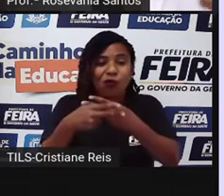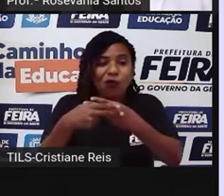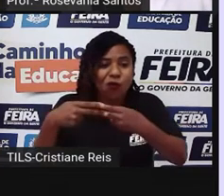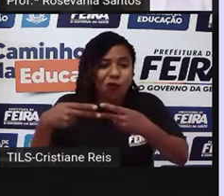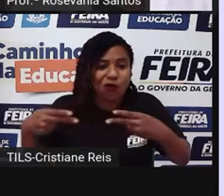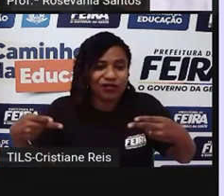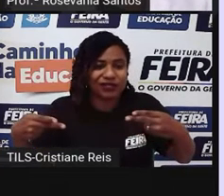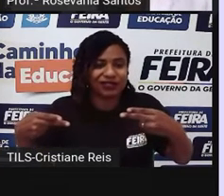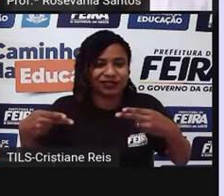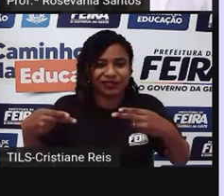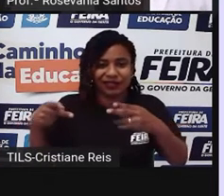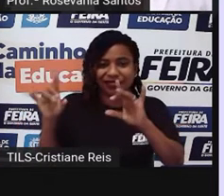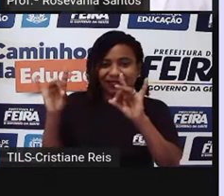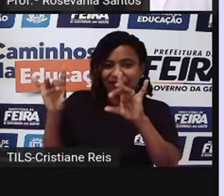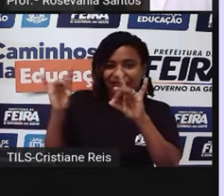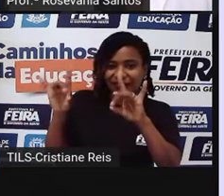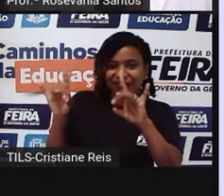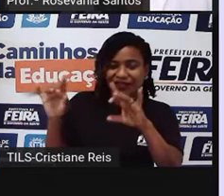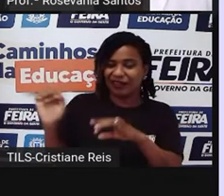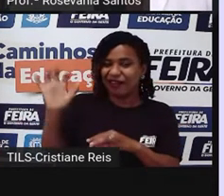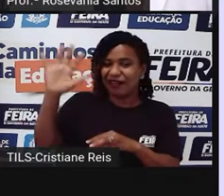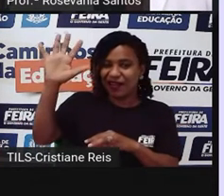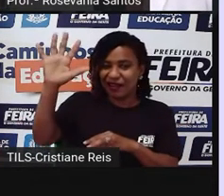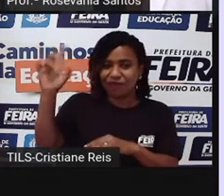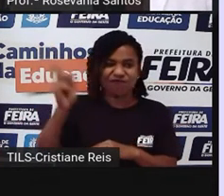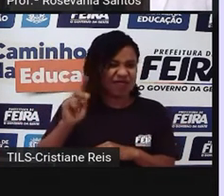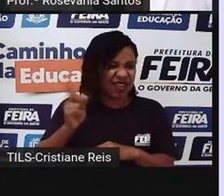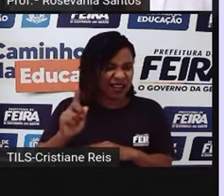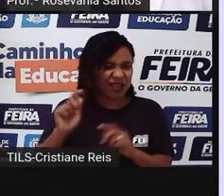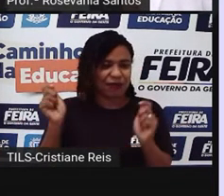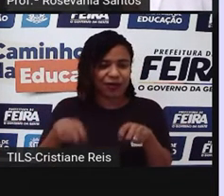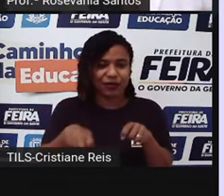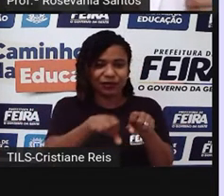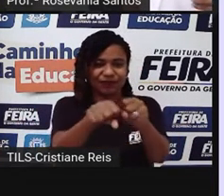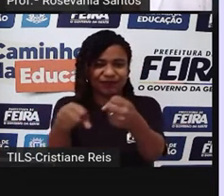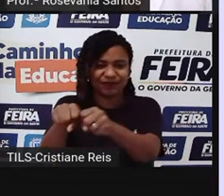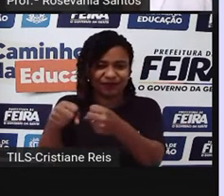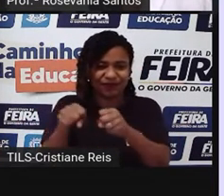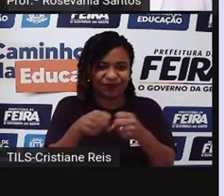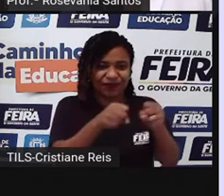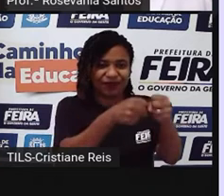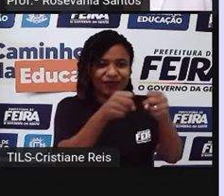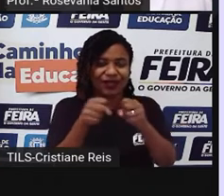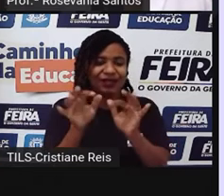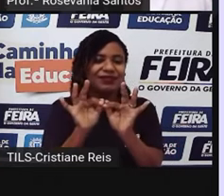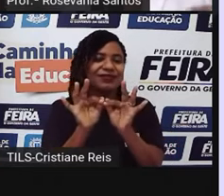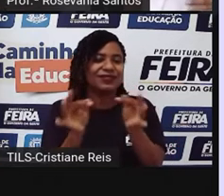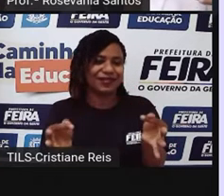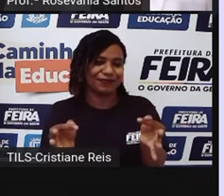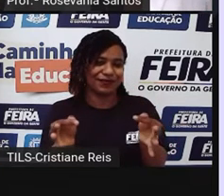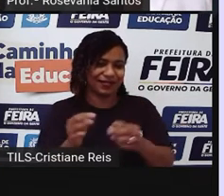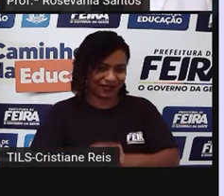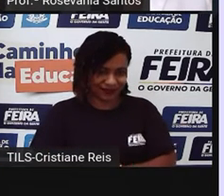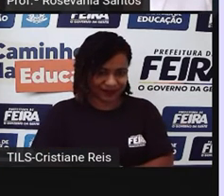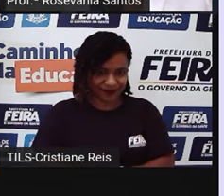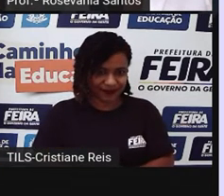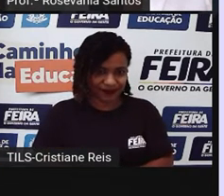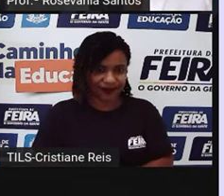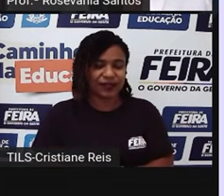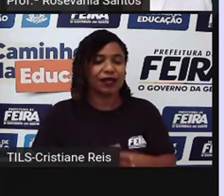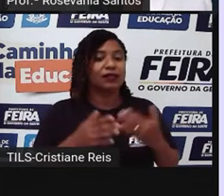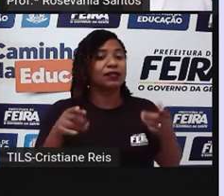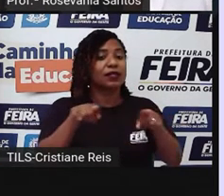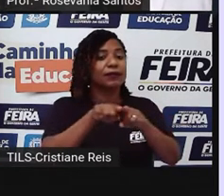onde tinha energia em abundância e onde tinham países que tinham pessoas ávidas para trabalhar, ou seja, que o desemprego era